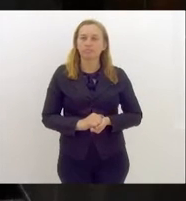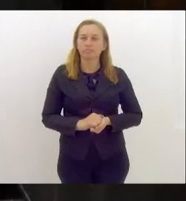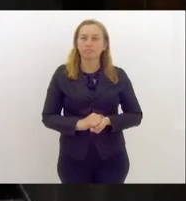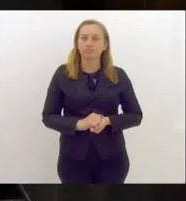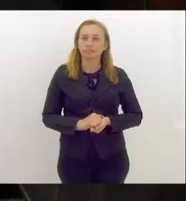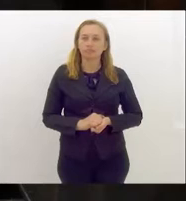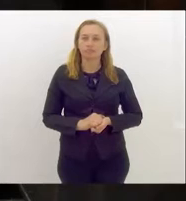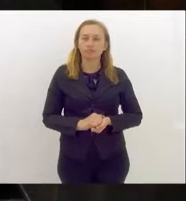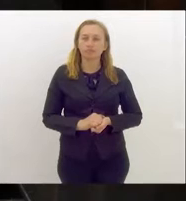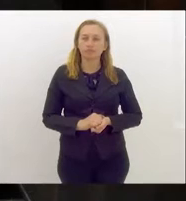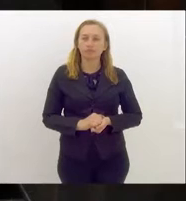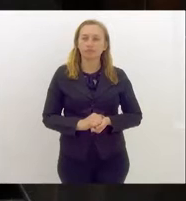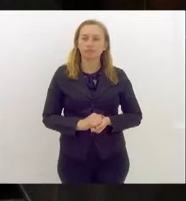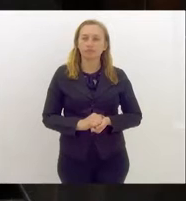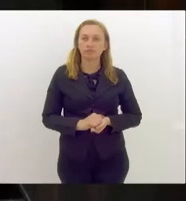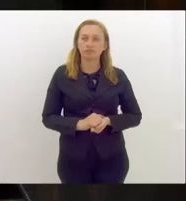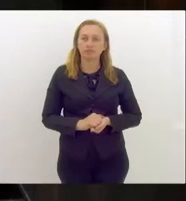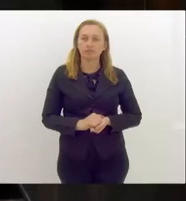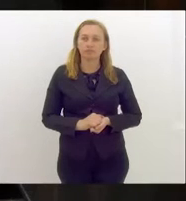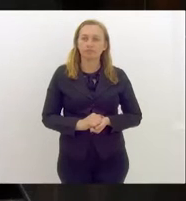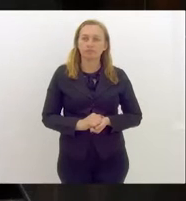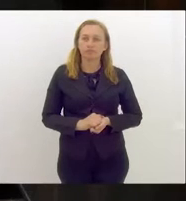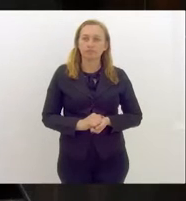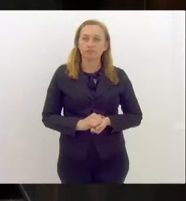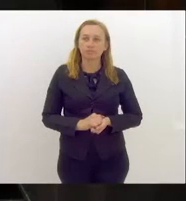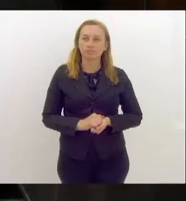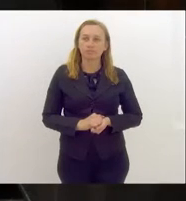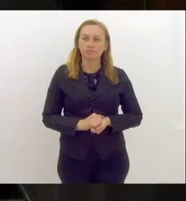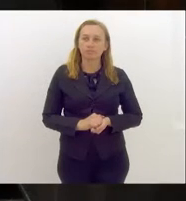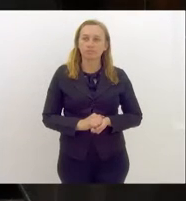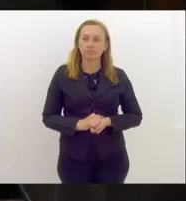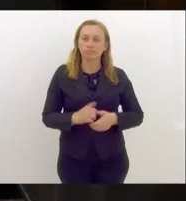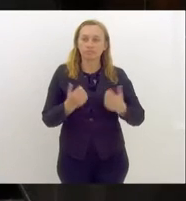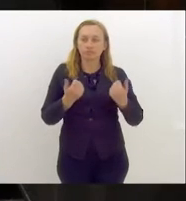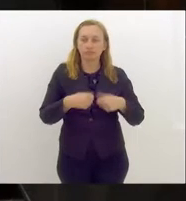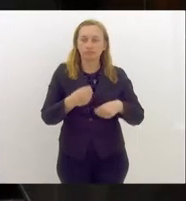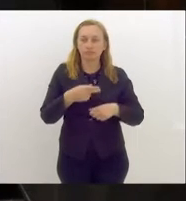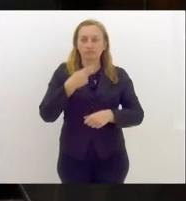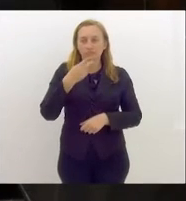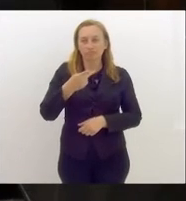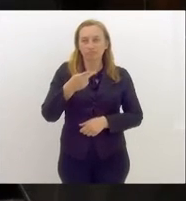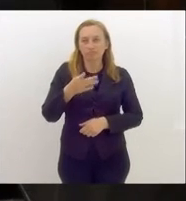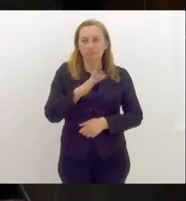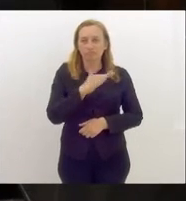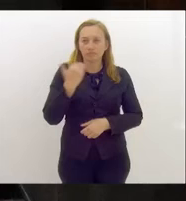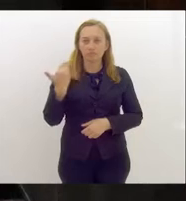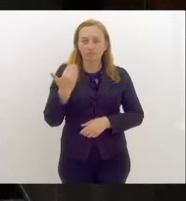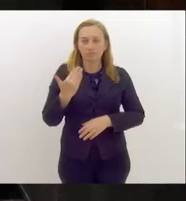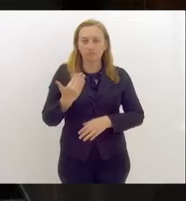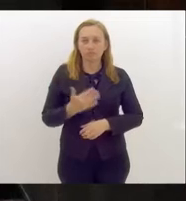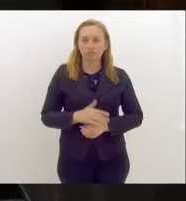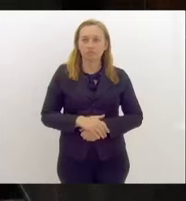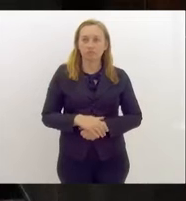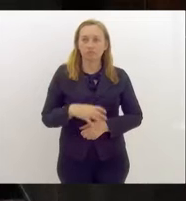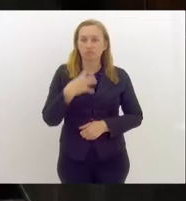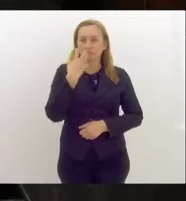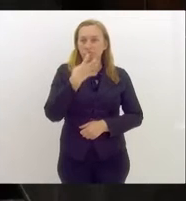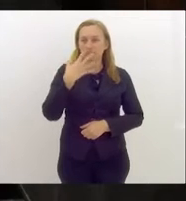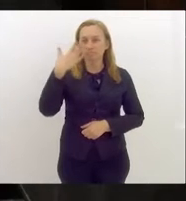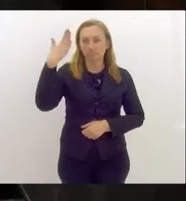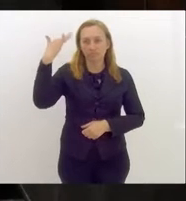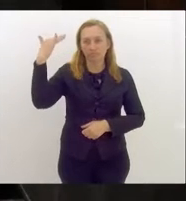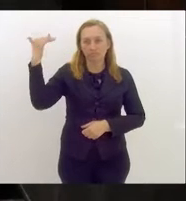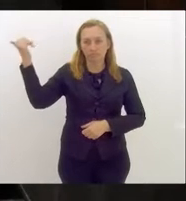temos que falar sobre a morte de uma das maiores cantoras